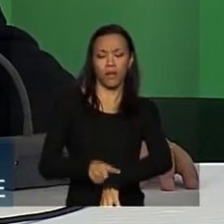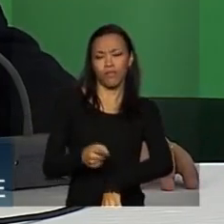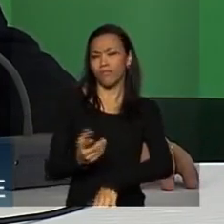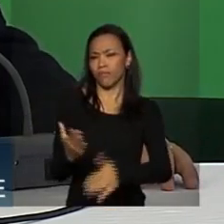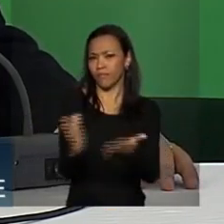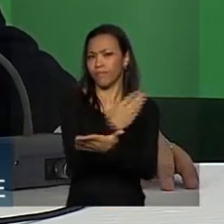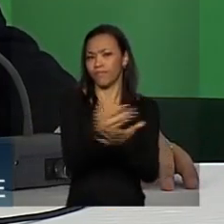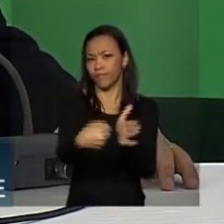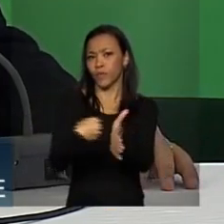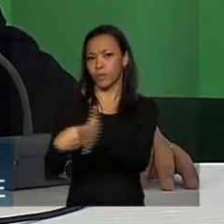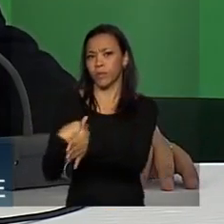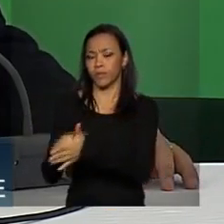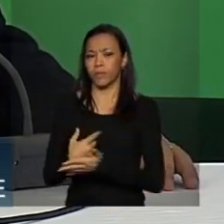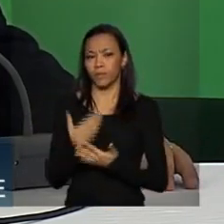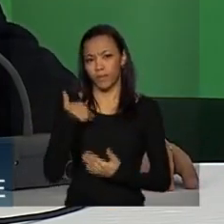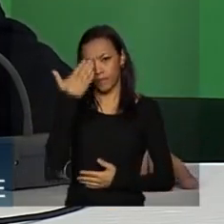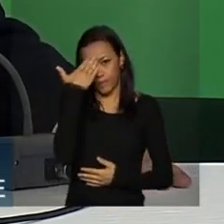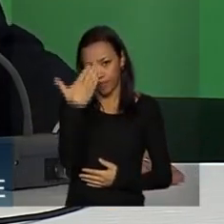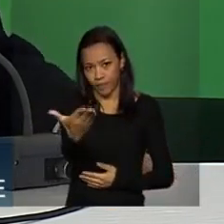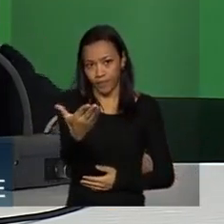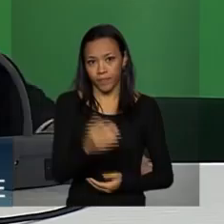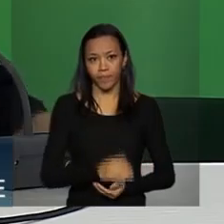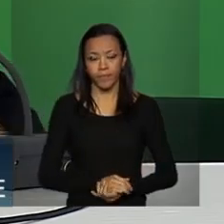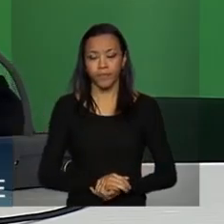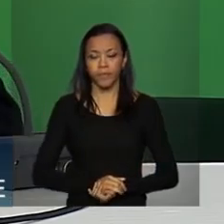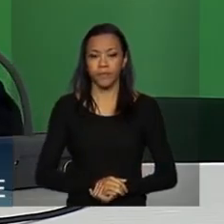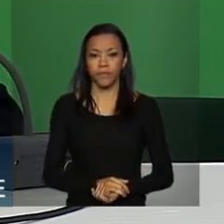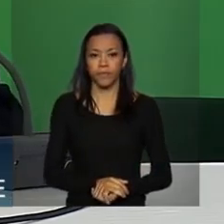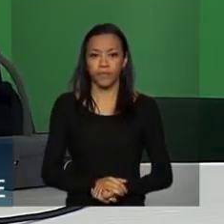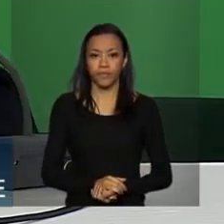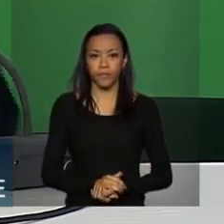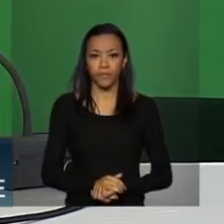algumas perguntas. Obrigado.